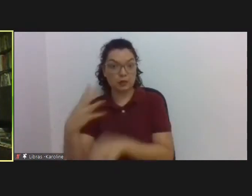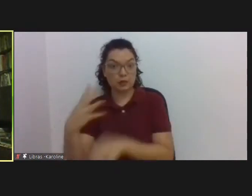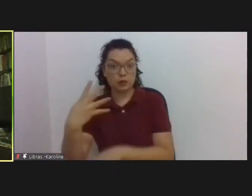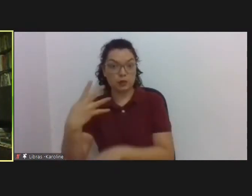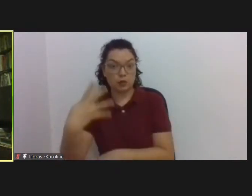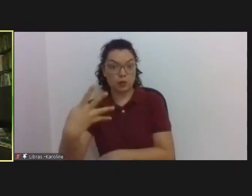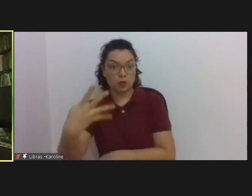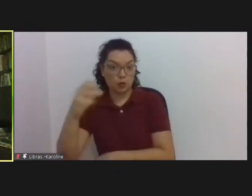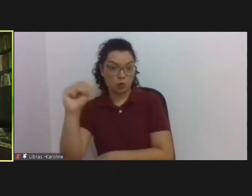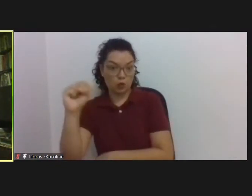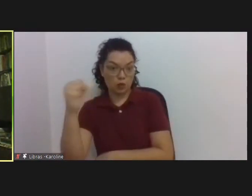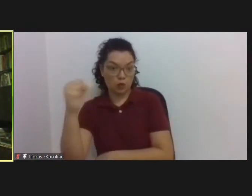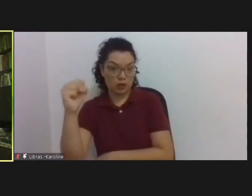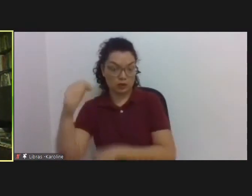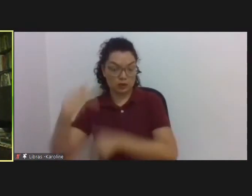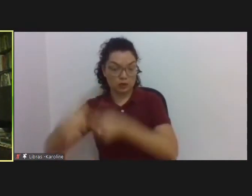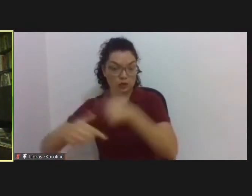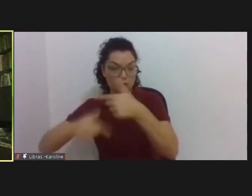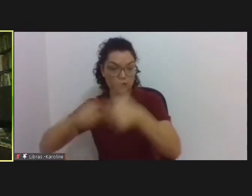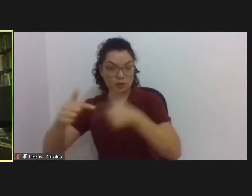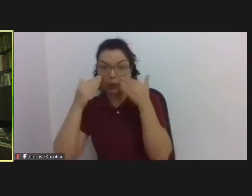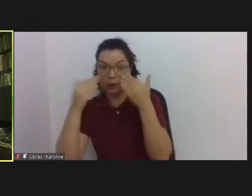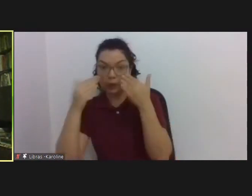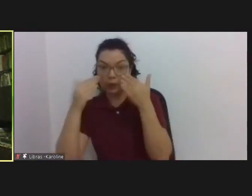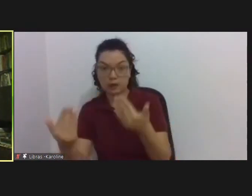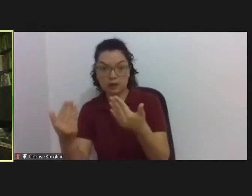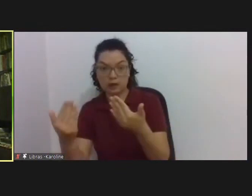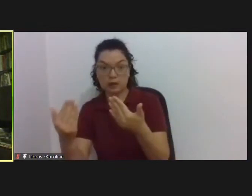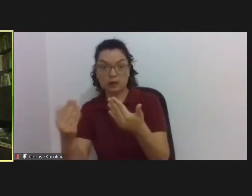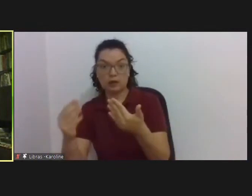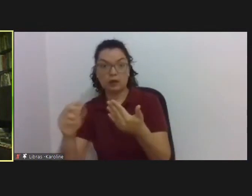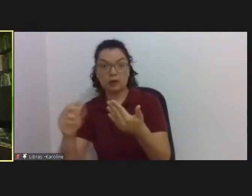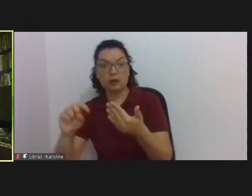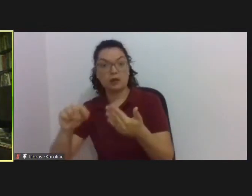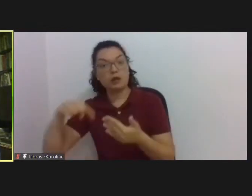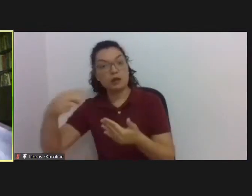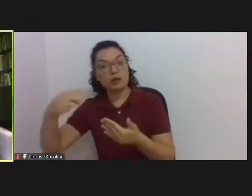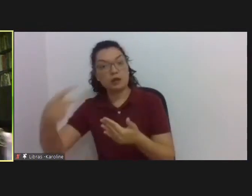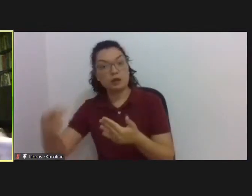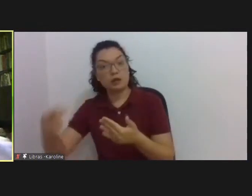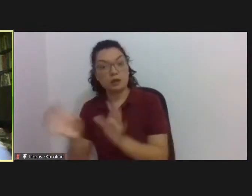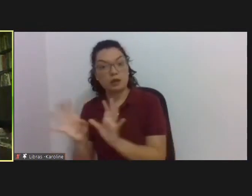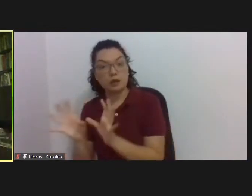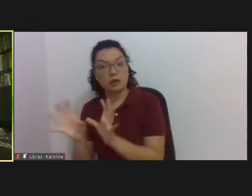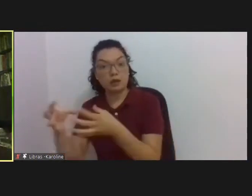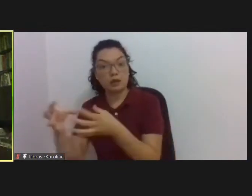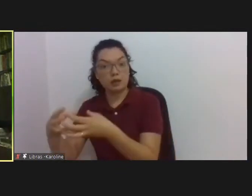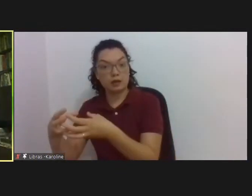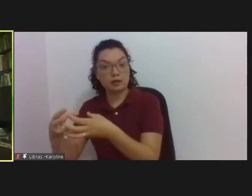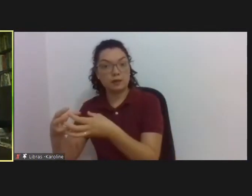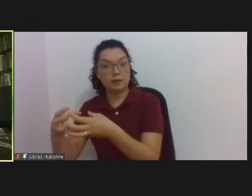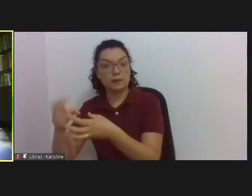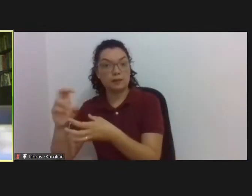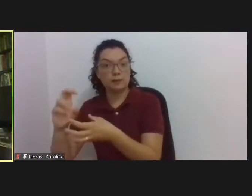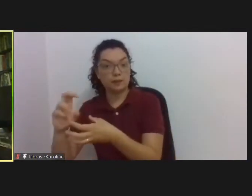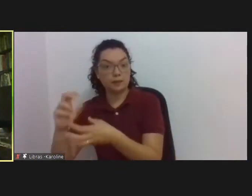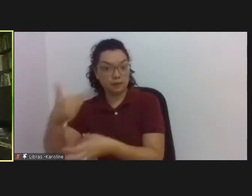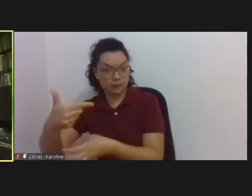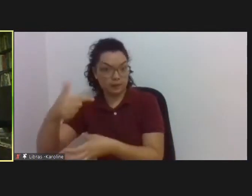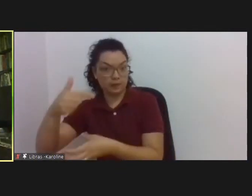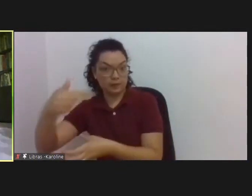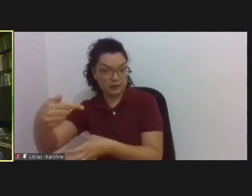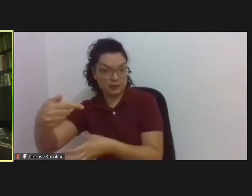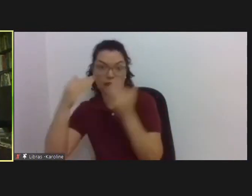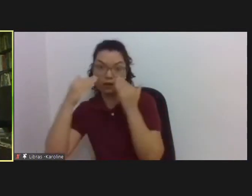Culturais, Interlocuções de Rede, com 27 trabalhos. Cabe uma ligeira observação baseada na leitura